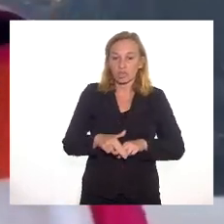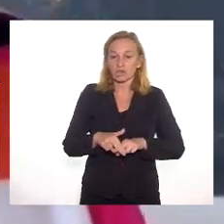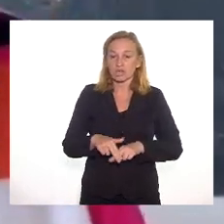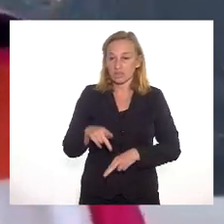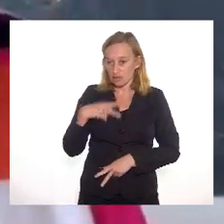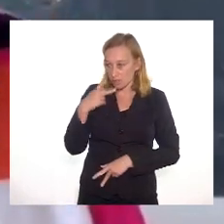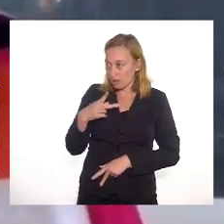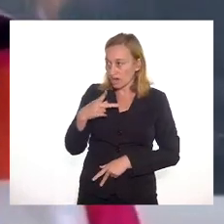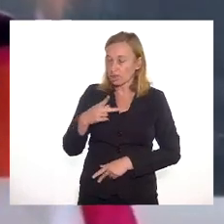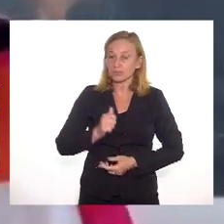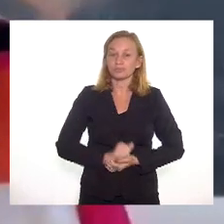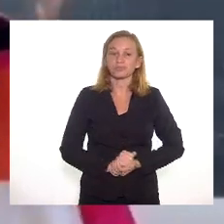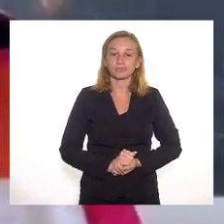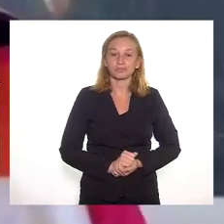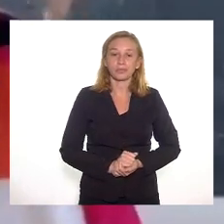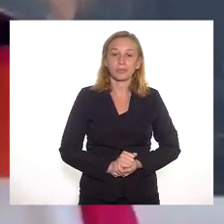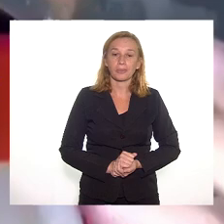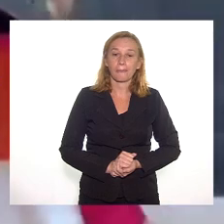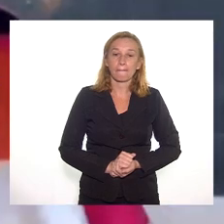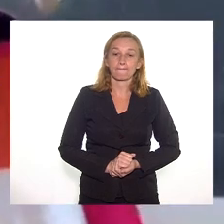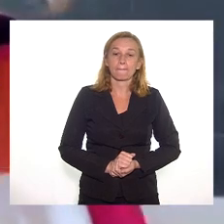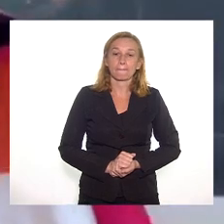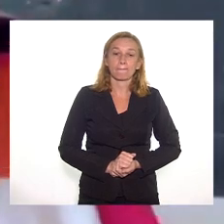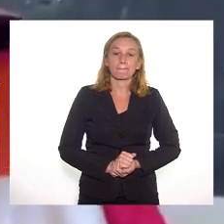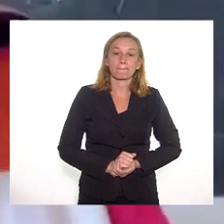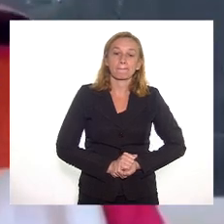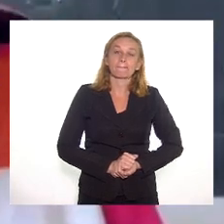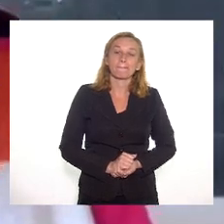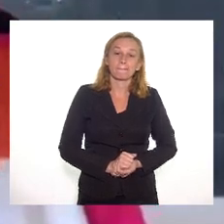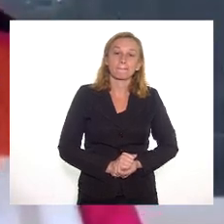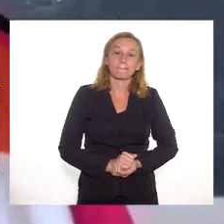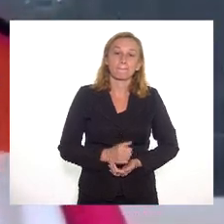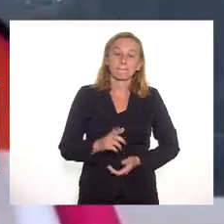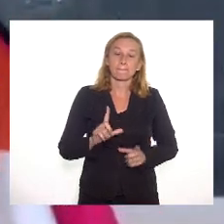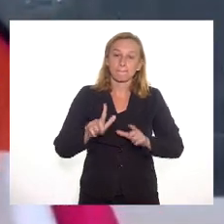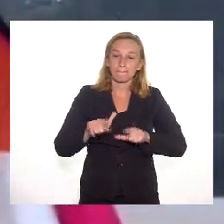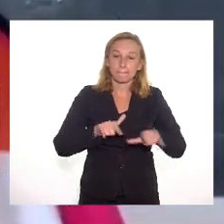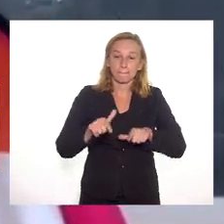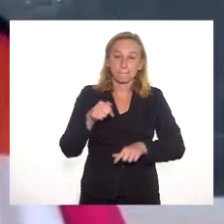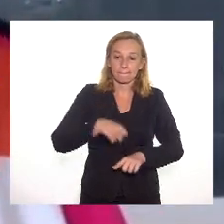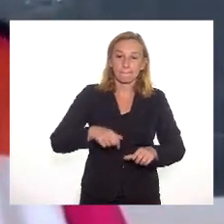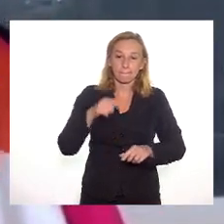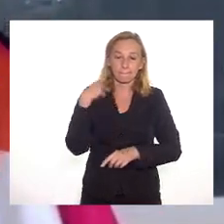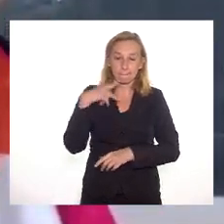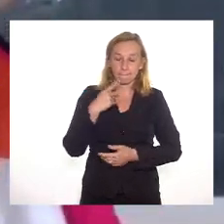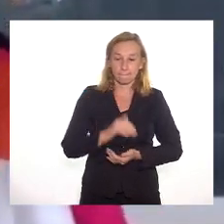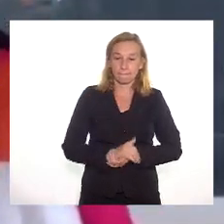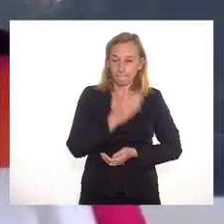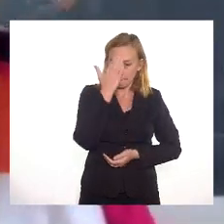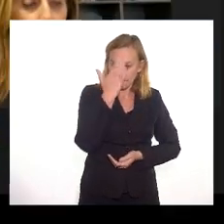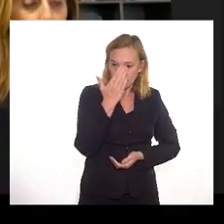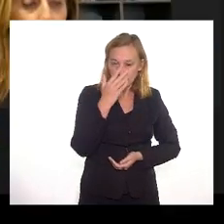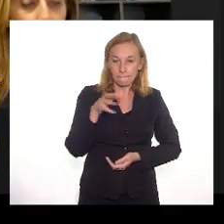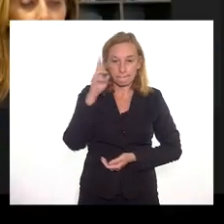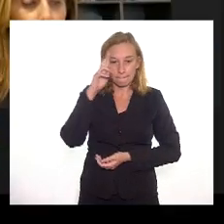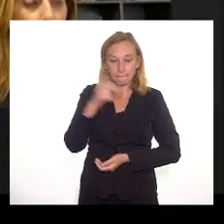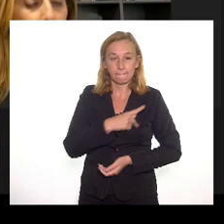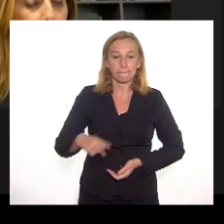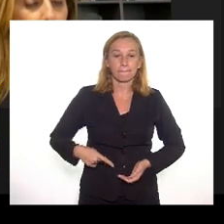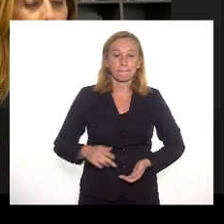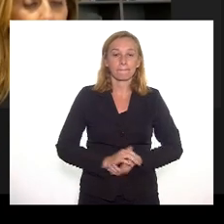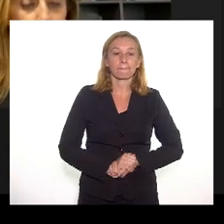milito, é isso que norteia a minha atuação aqui no parlamento. Obrigada, senhora